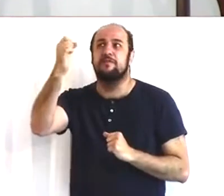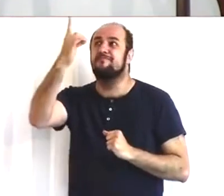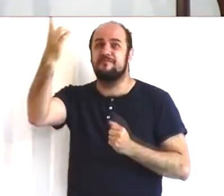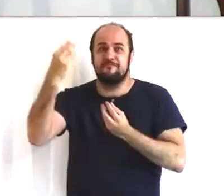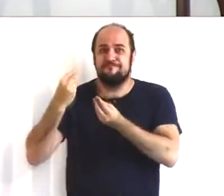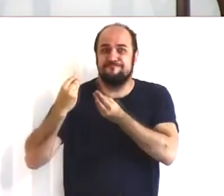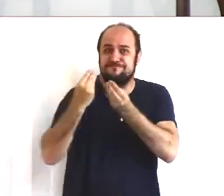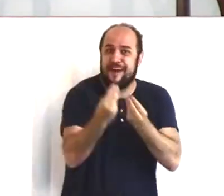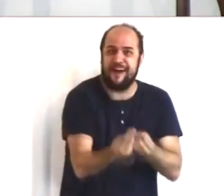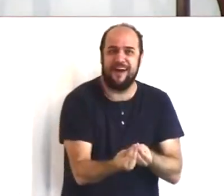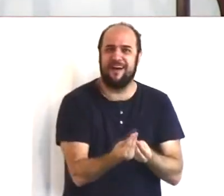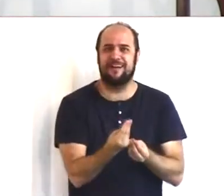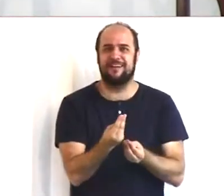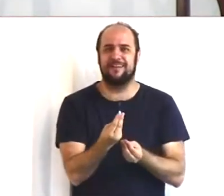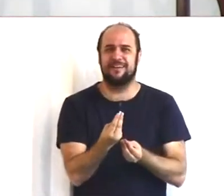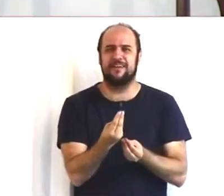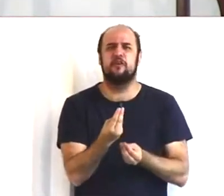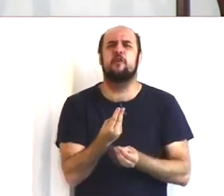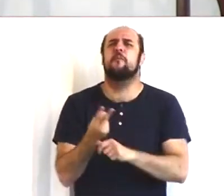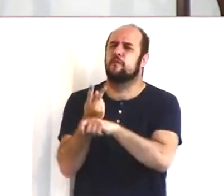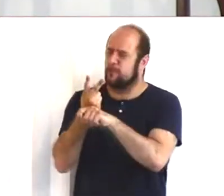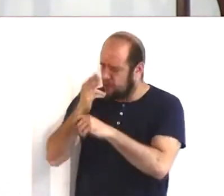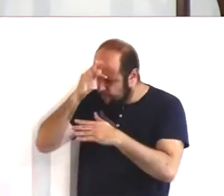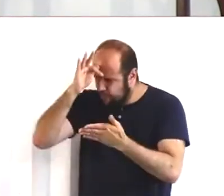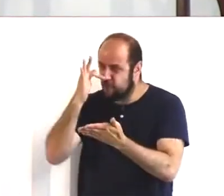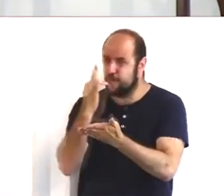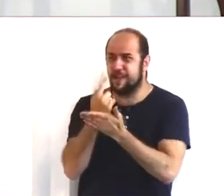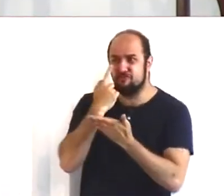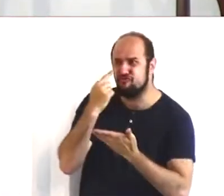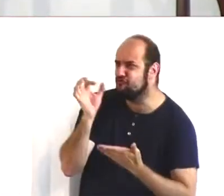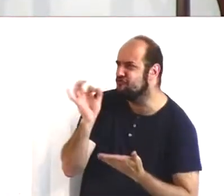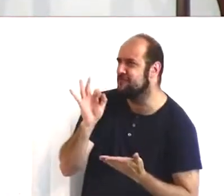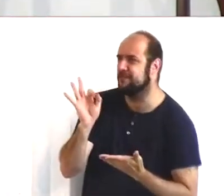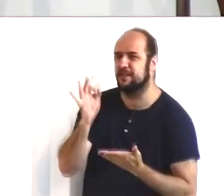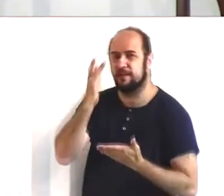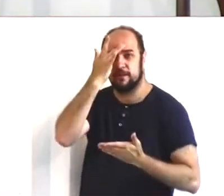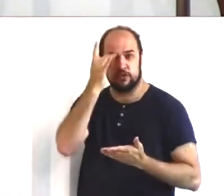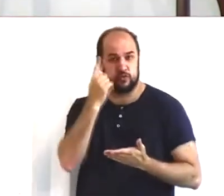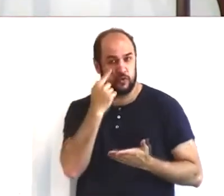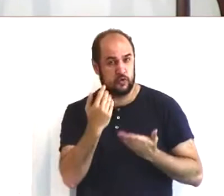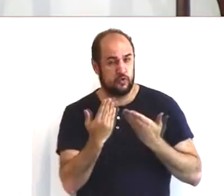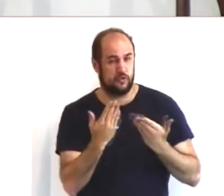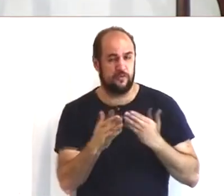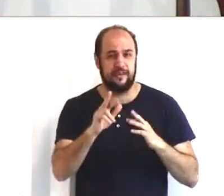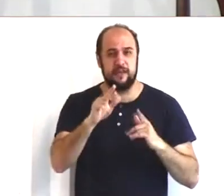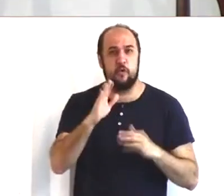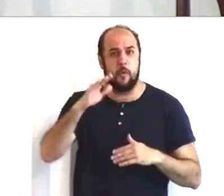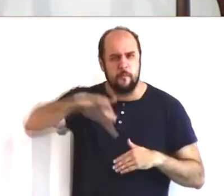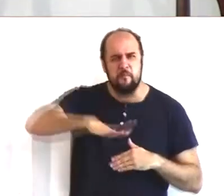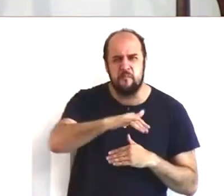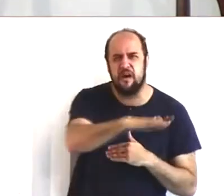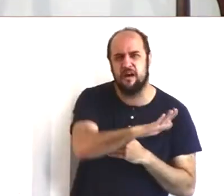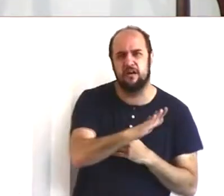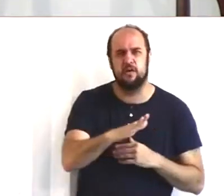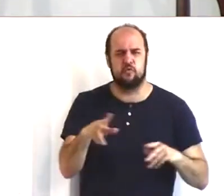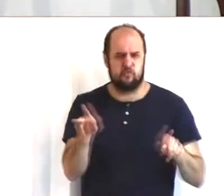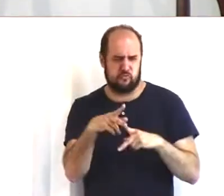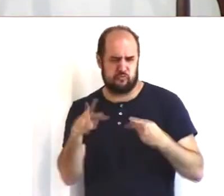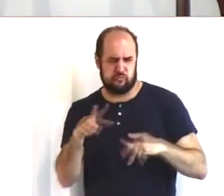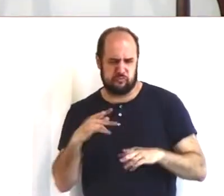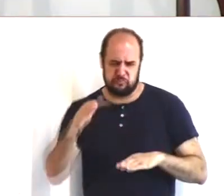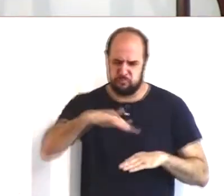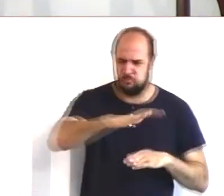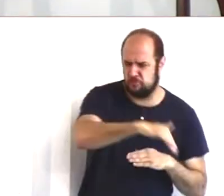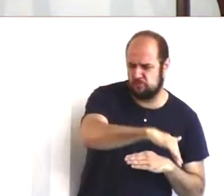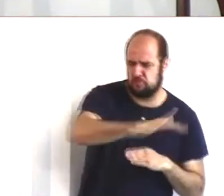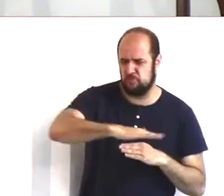concedida. Ele deve buscar com fé, em nada duvidando, pois aquele que duvida é semelhante à onda do mar, impelida e agitada pelo vento.